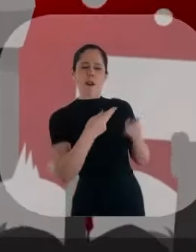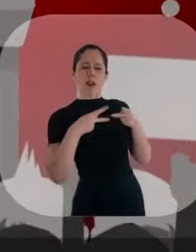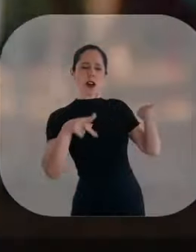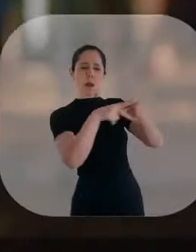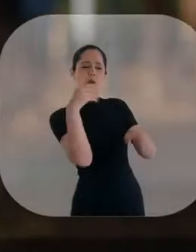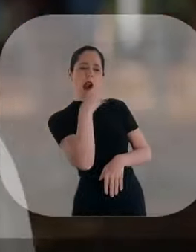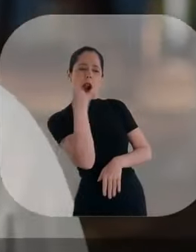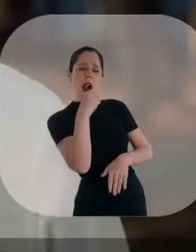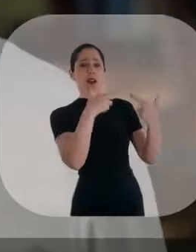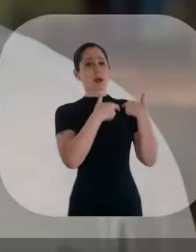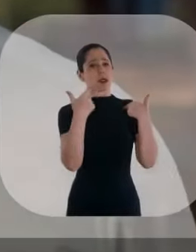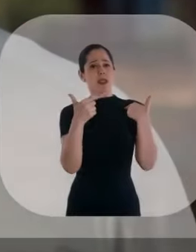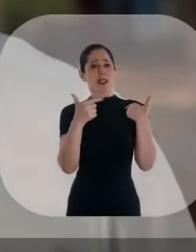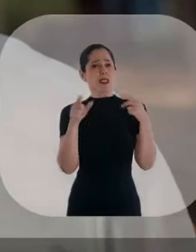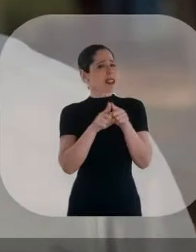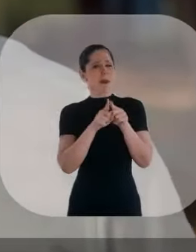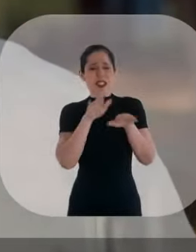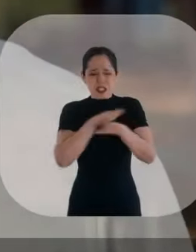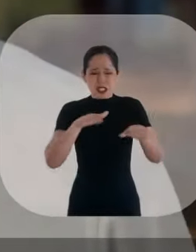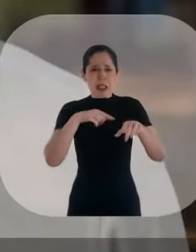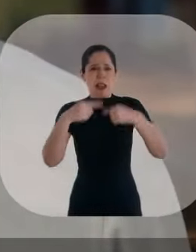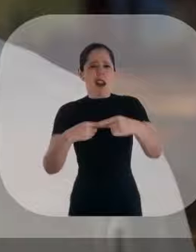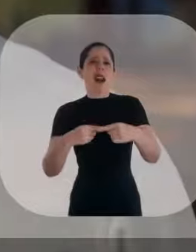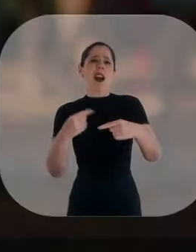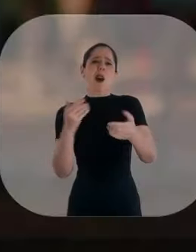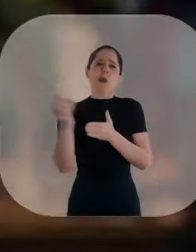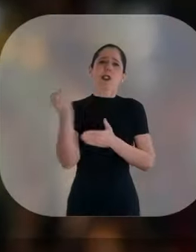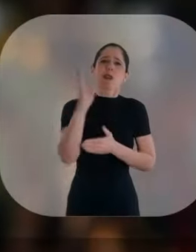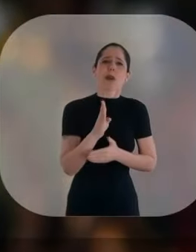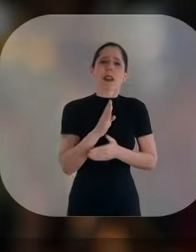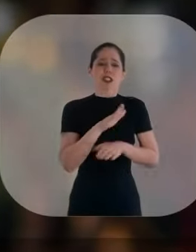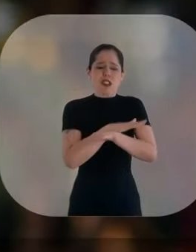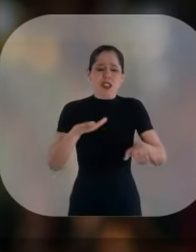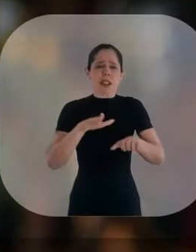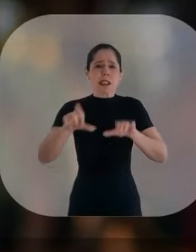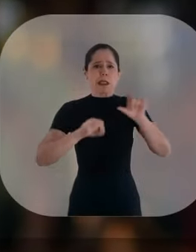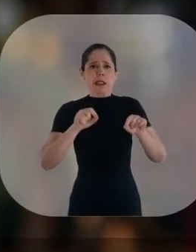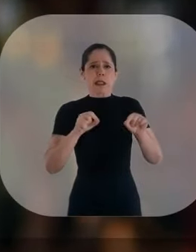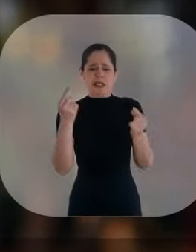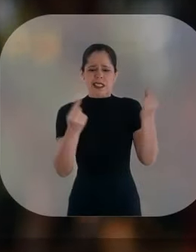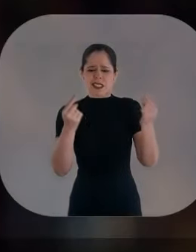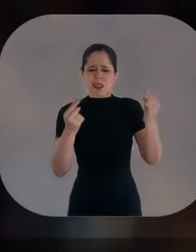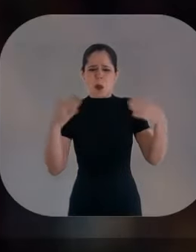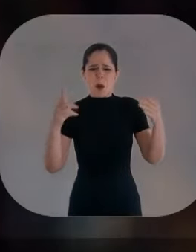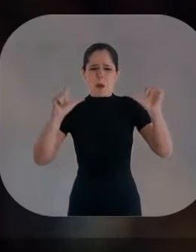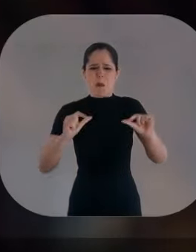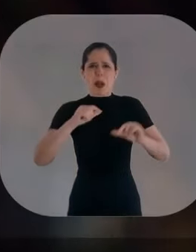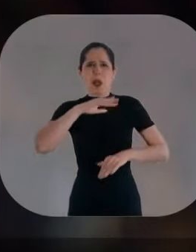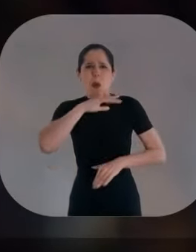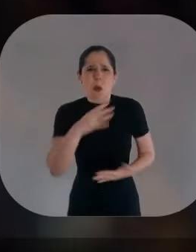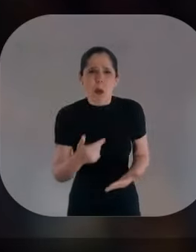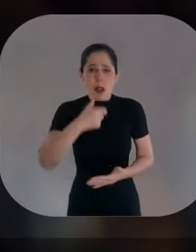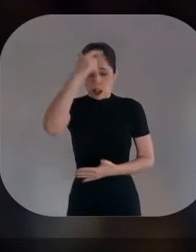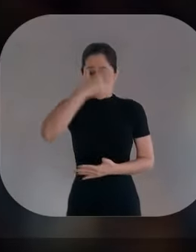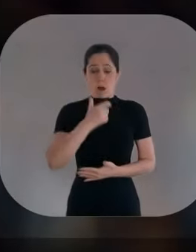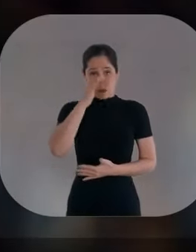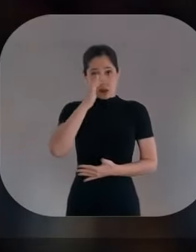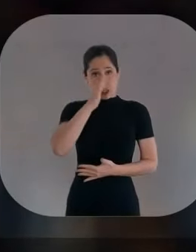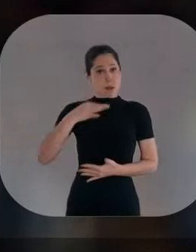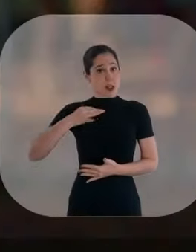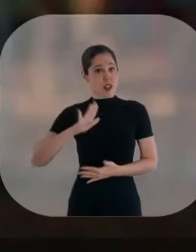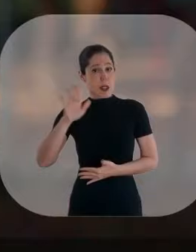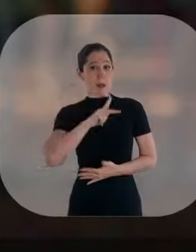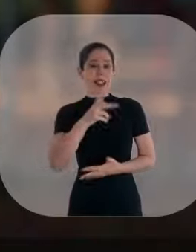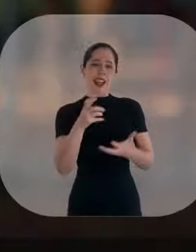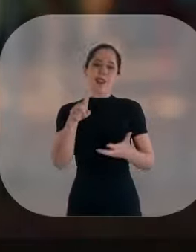irresponsável. Chega de adiar o começo de um novo Brasil. Chega de escolher o menos pior. Eu sou o Felipe Dávila, candidato